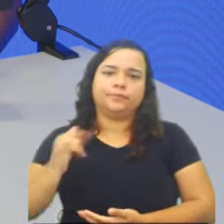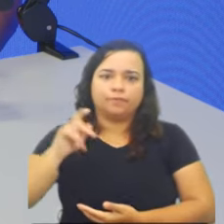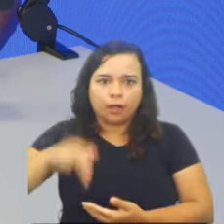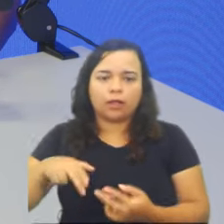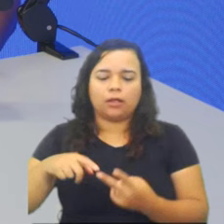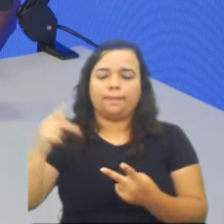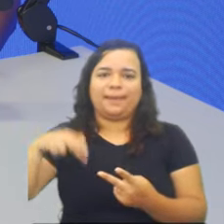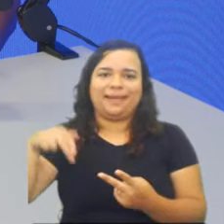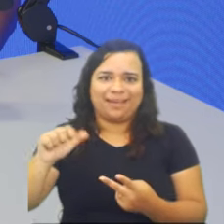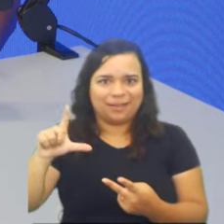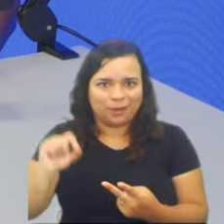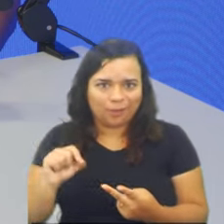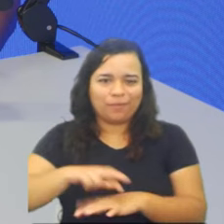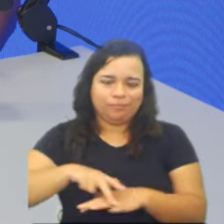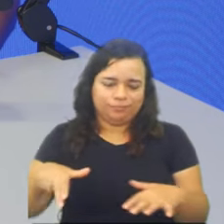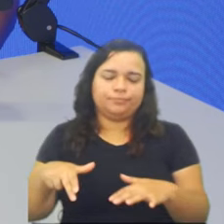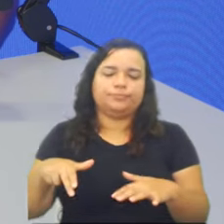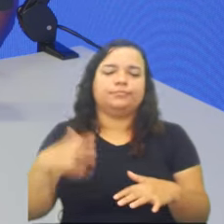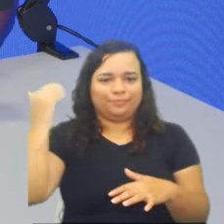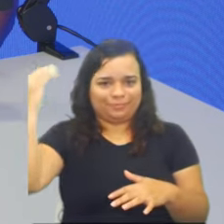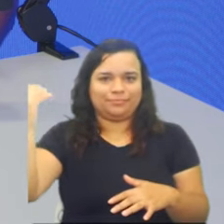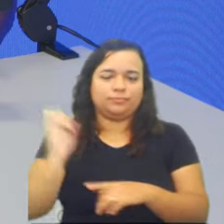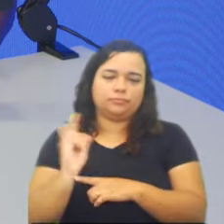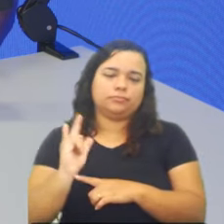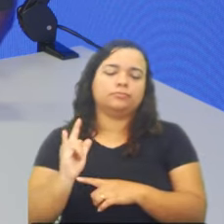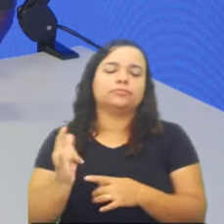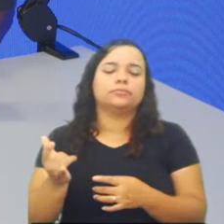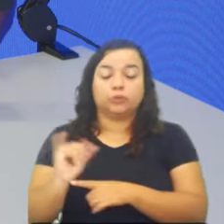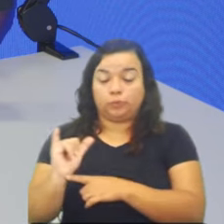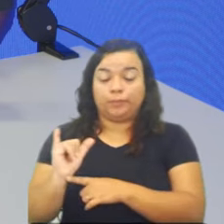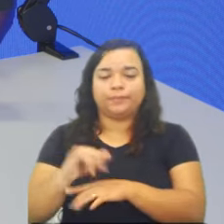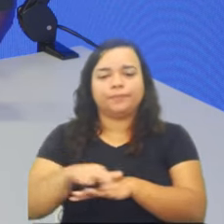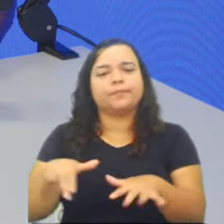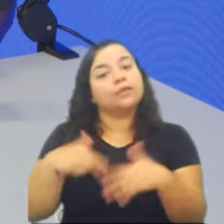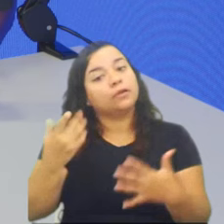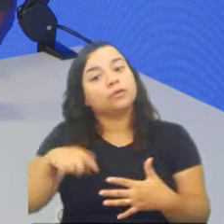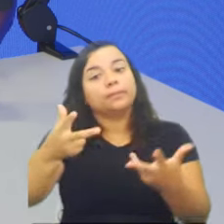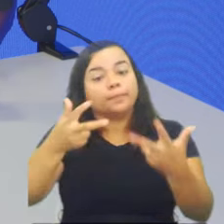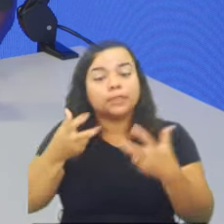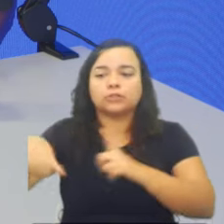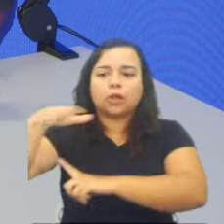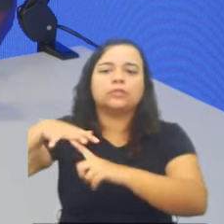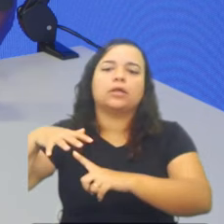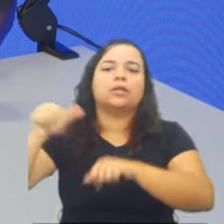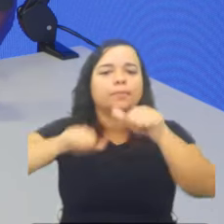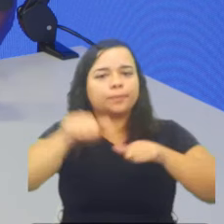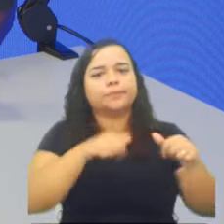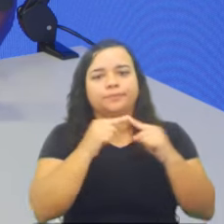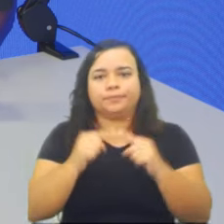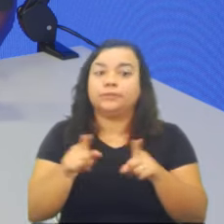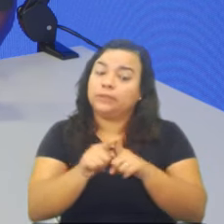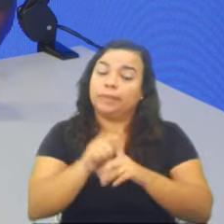e o Ivan então a gente começa a perceber a sociedade se desconstruindo e eu de verdade acredito que as redes